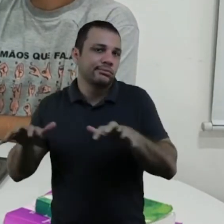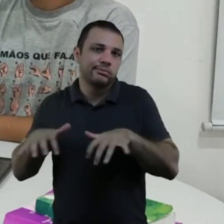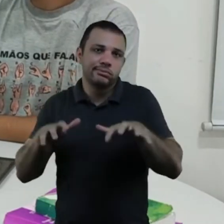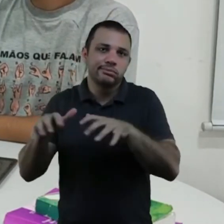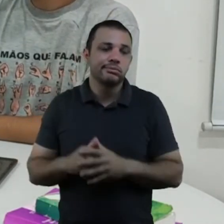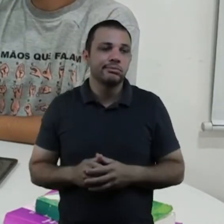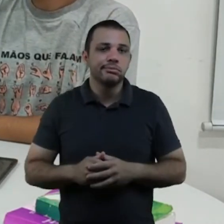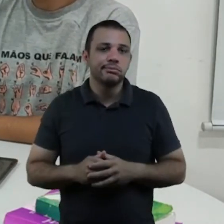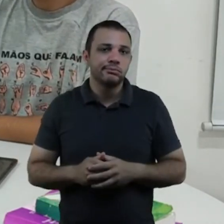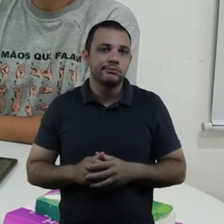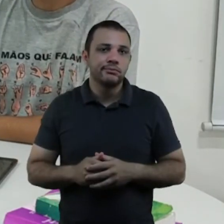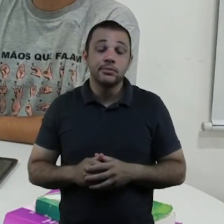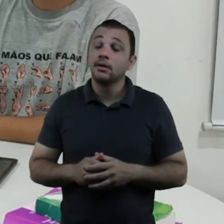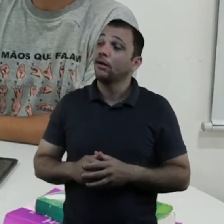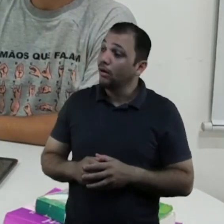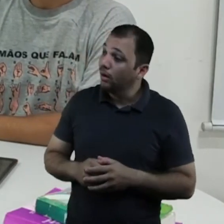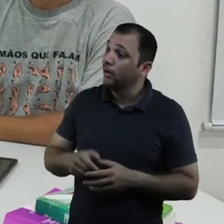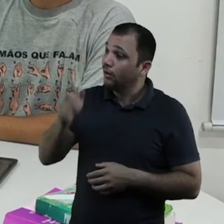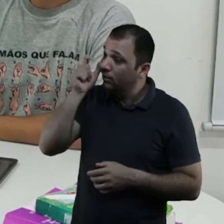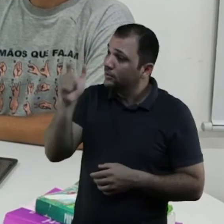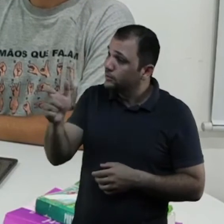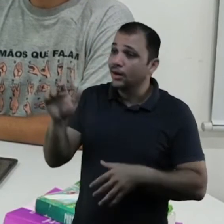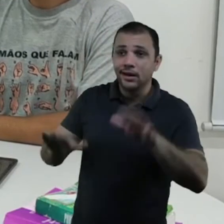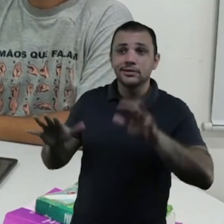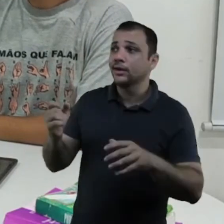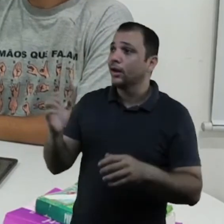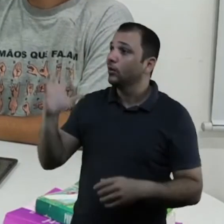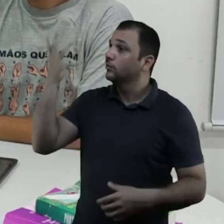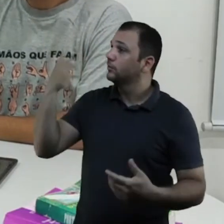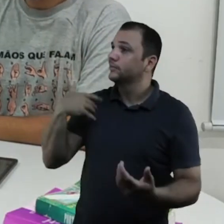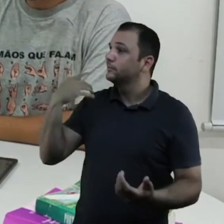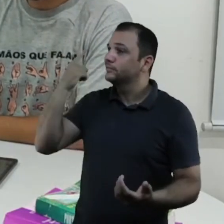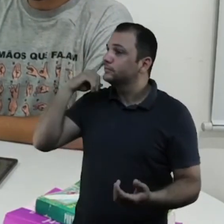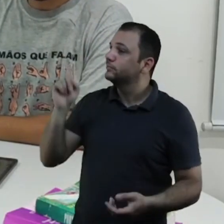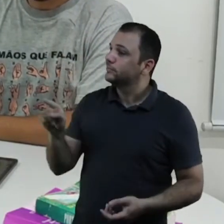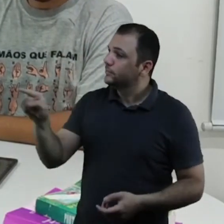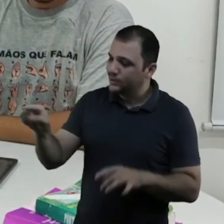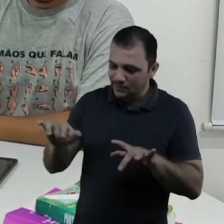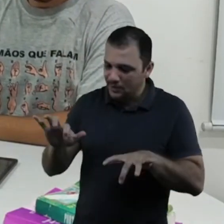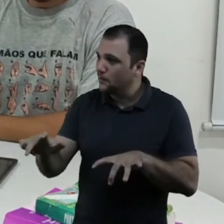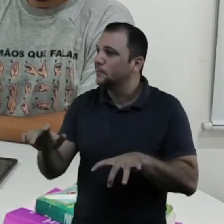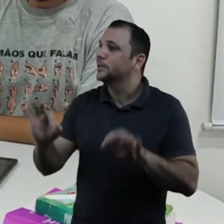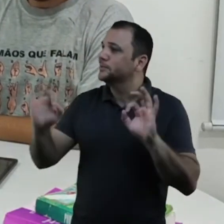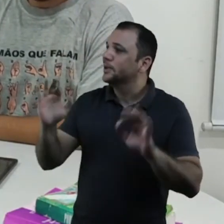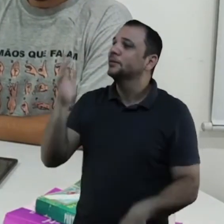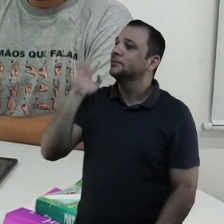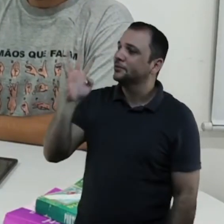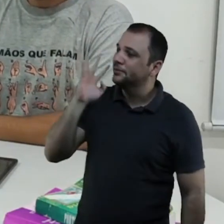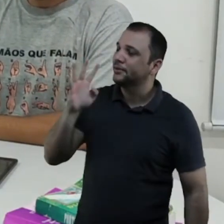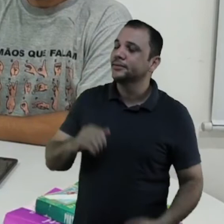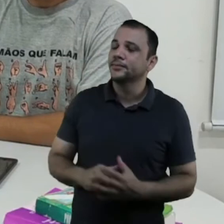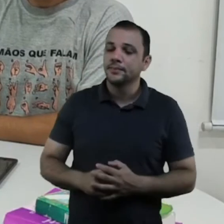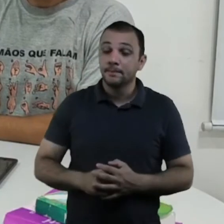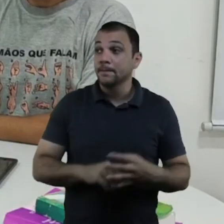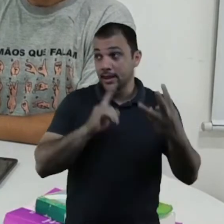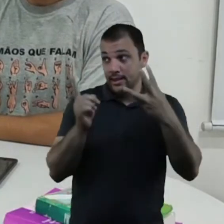situação dessa acontecer, a gente nunca imagina, né? E quando infelizmente acontece, muito bacana, doutora. E por fim,